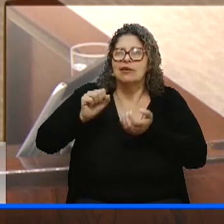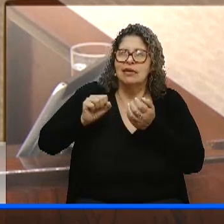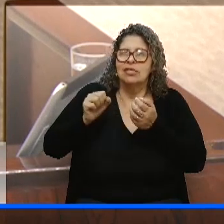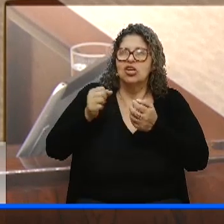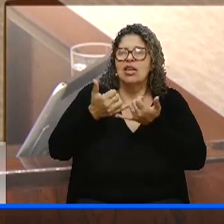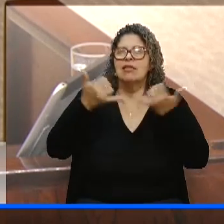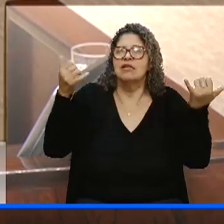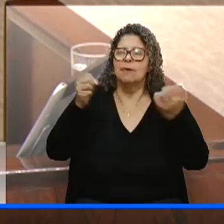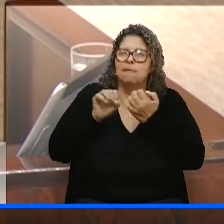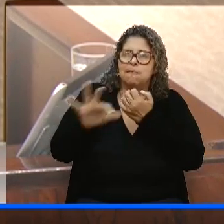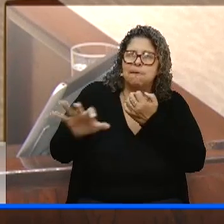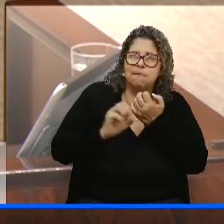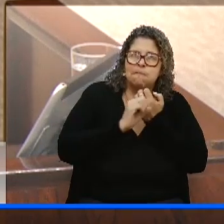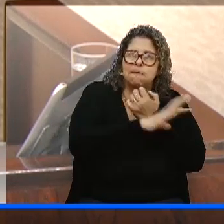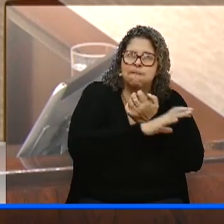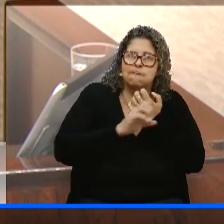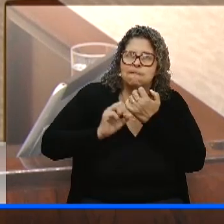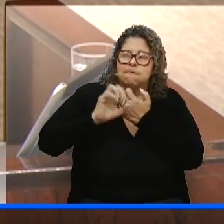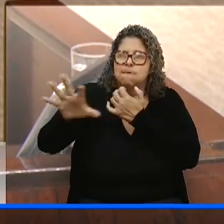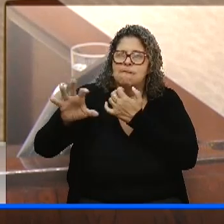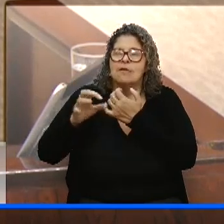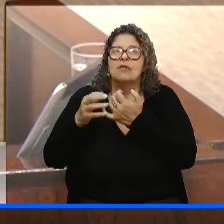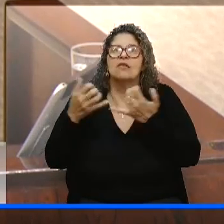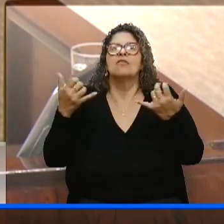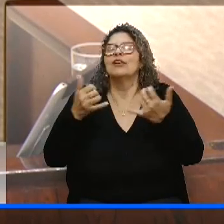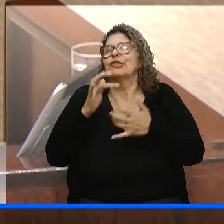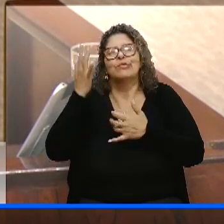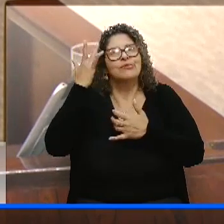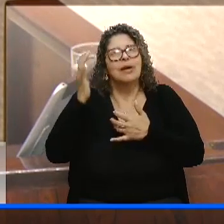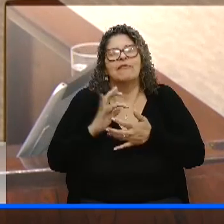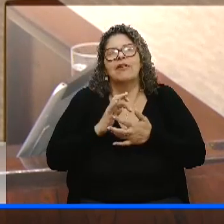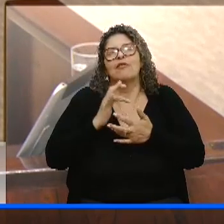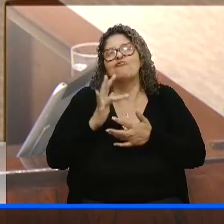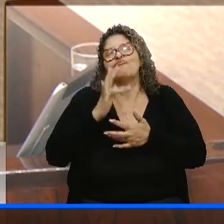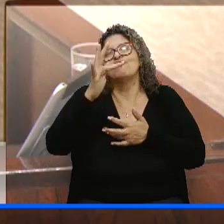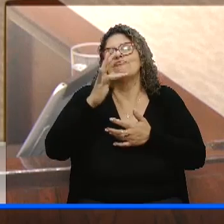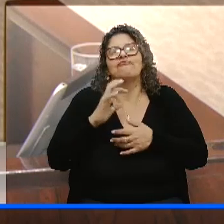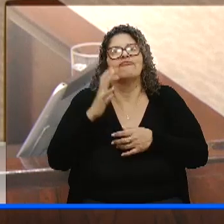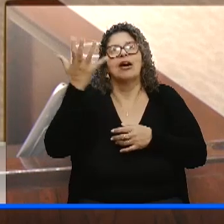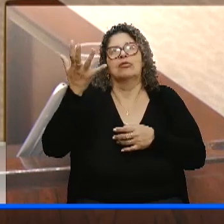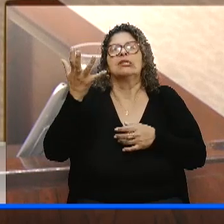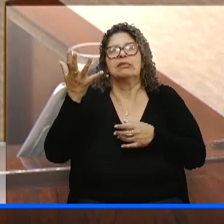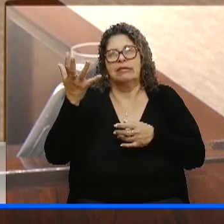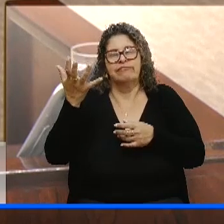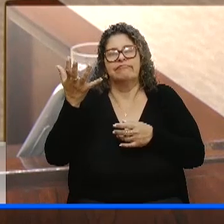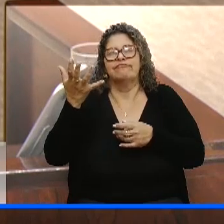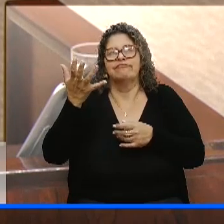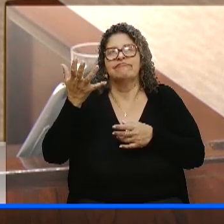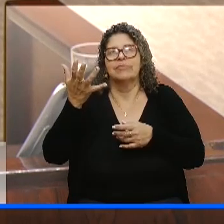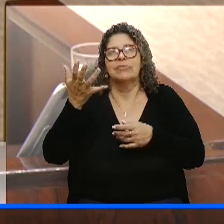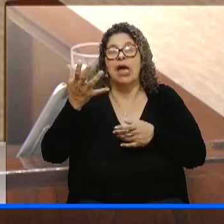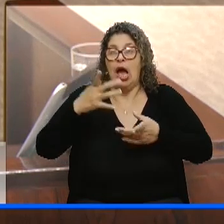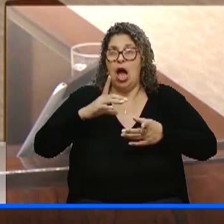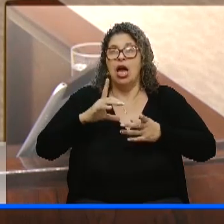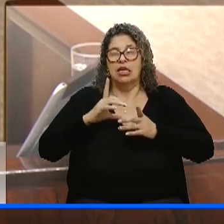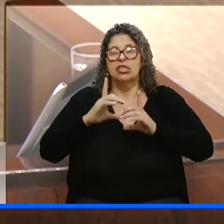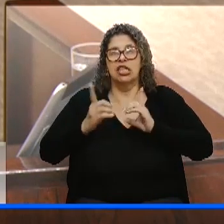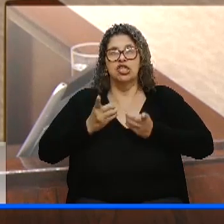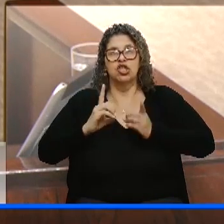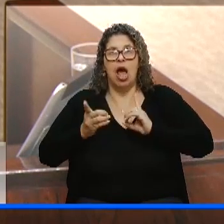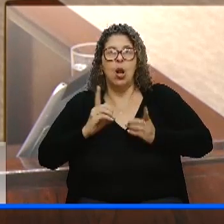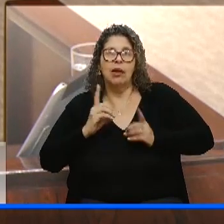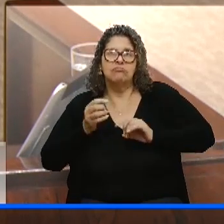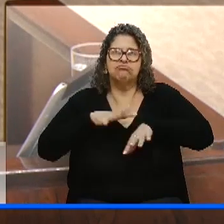e nos preocupa muito o futuro do que possa acontecer nós estamos dialogando com o anel está